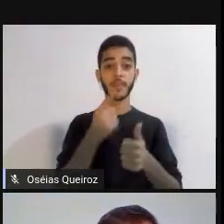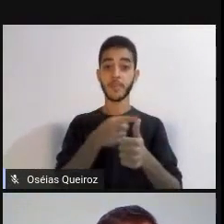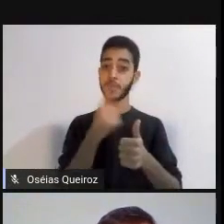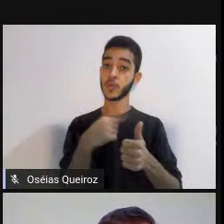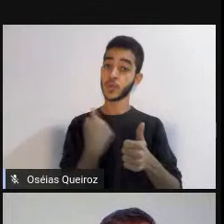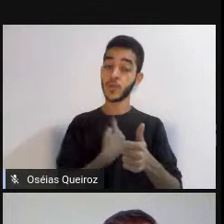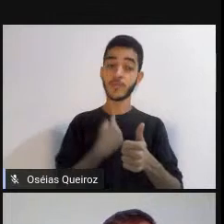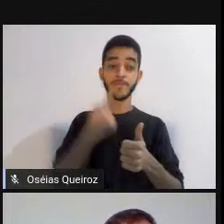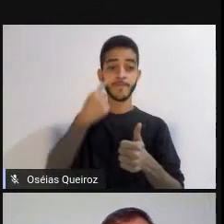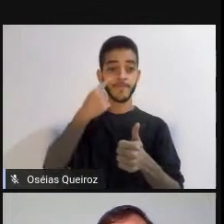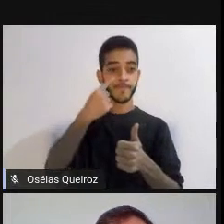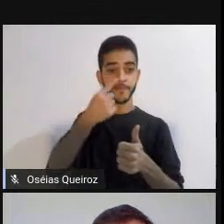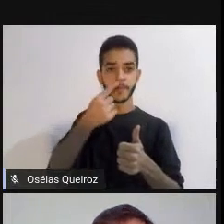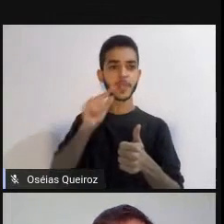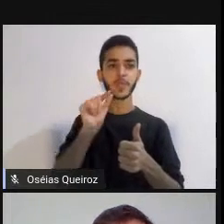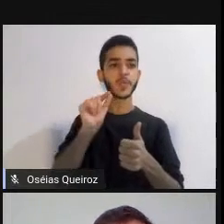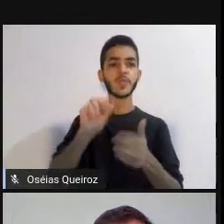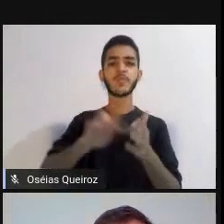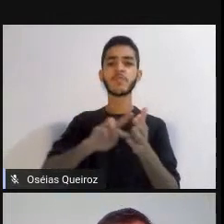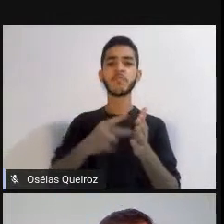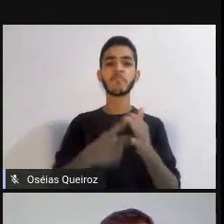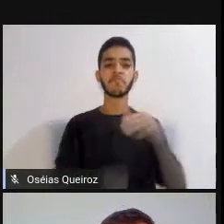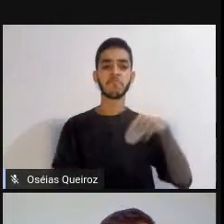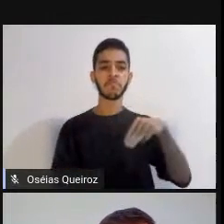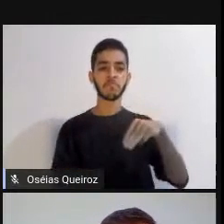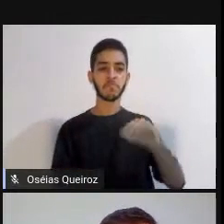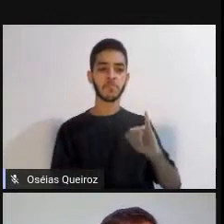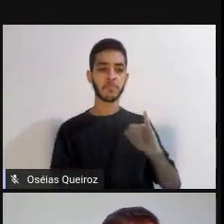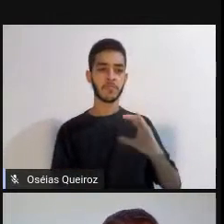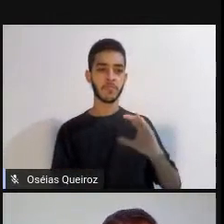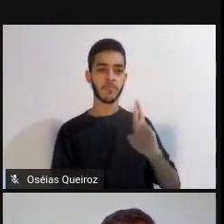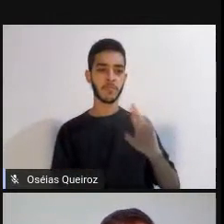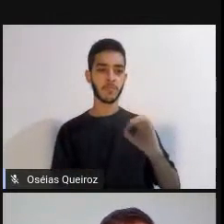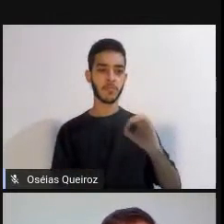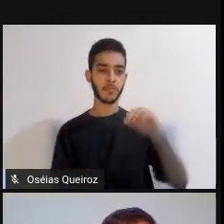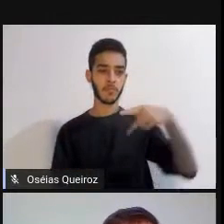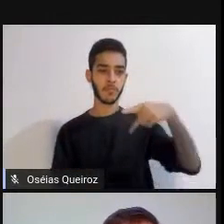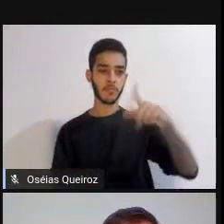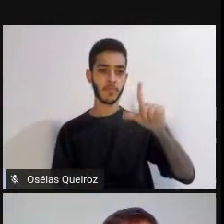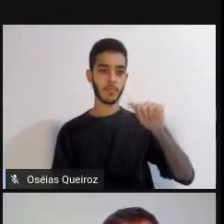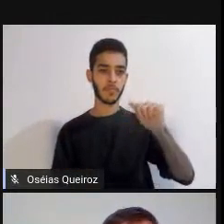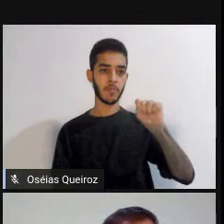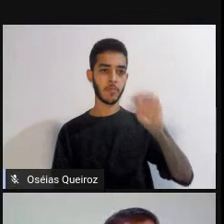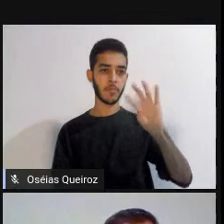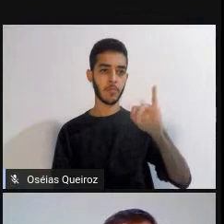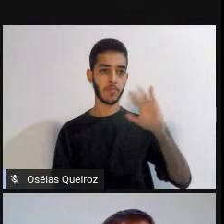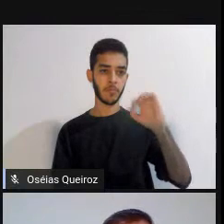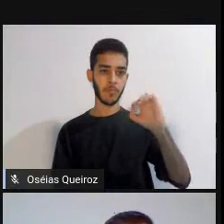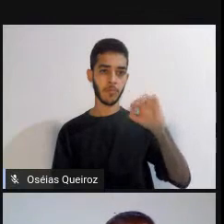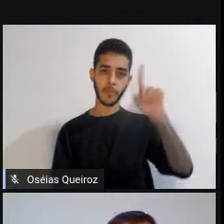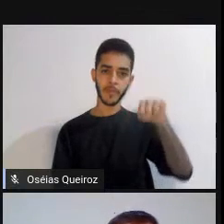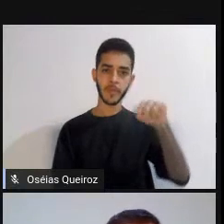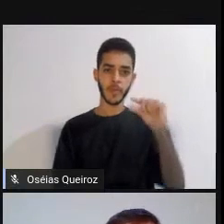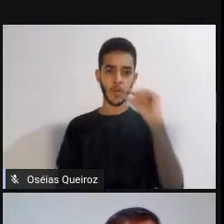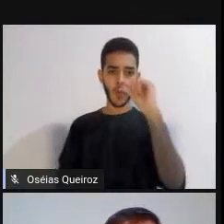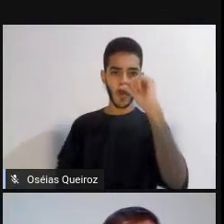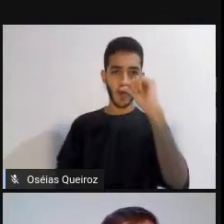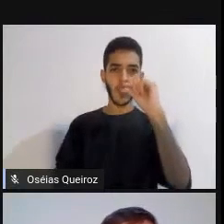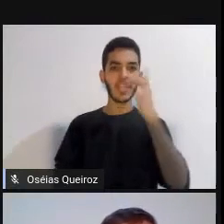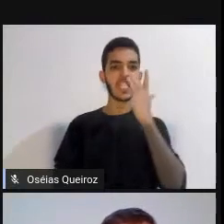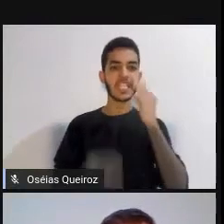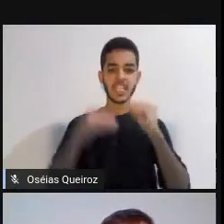nós possamos entender o que é o microplástico. Então, microplásticos são partículas plásticas com tamanho inferior a